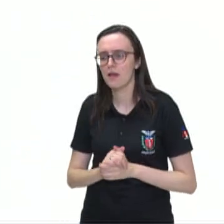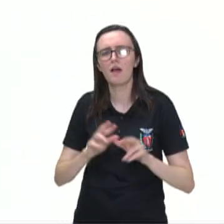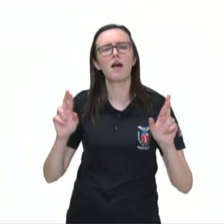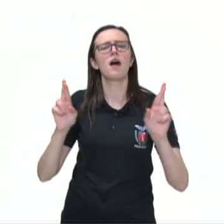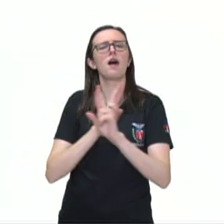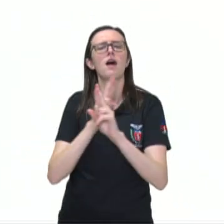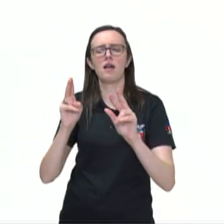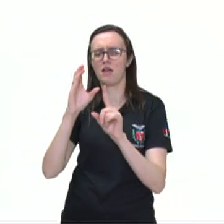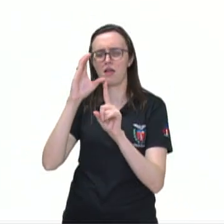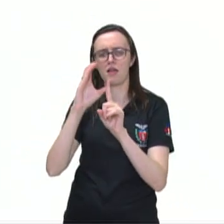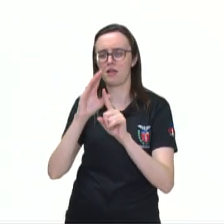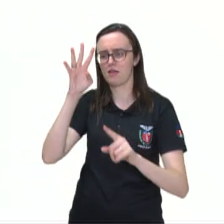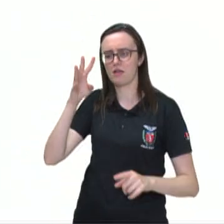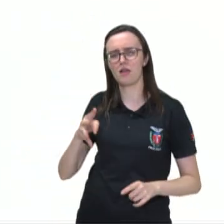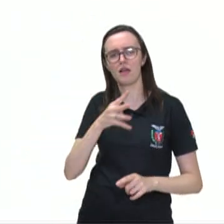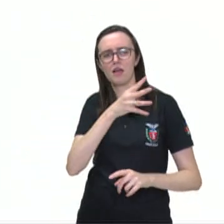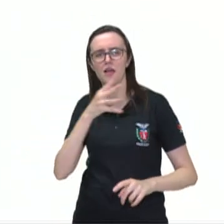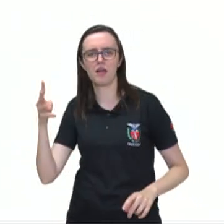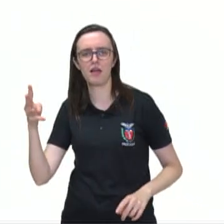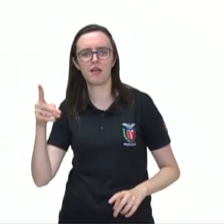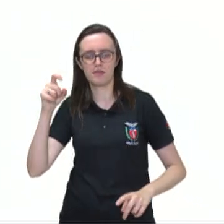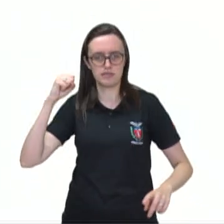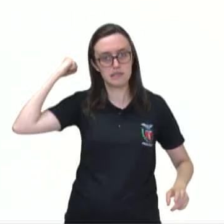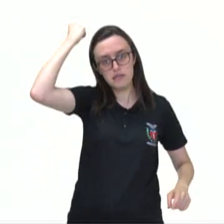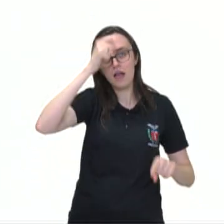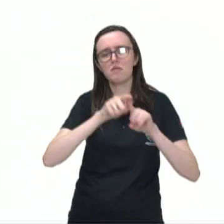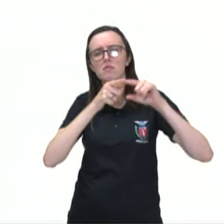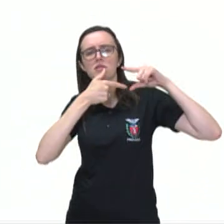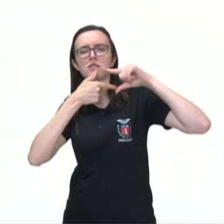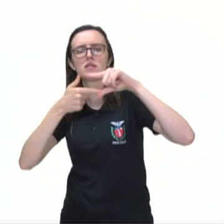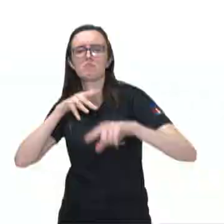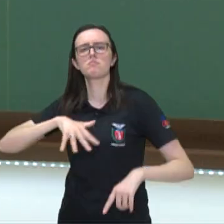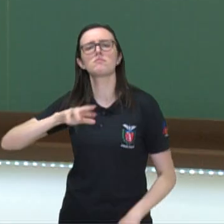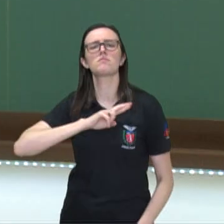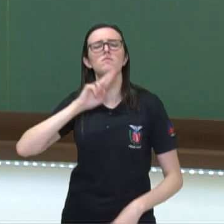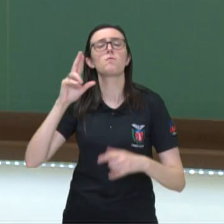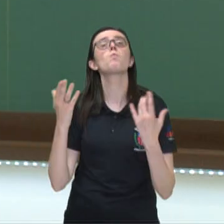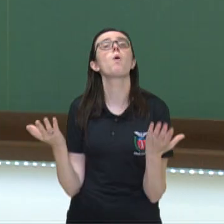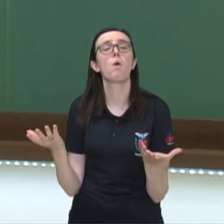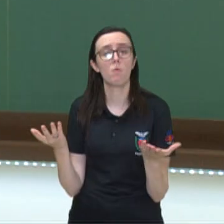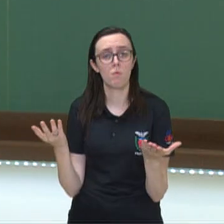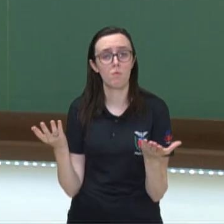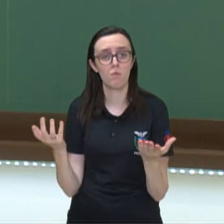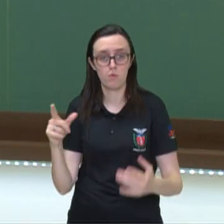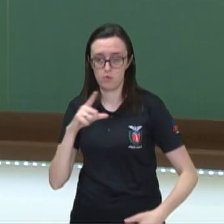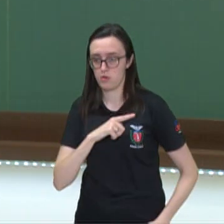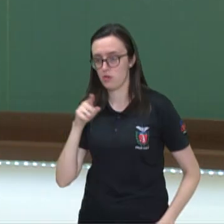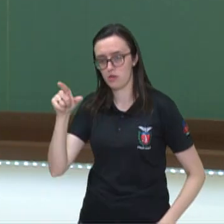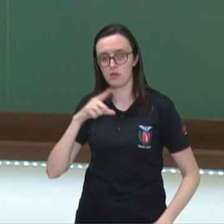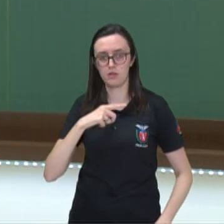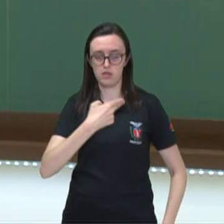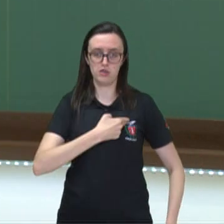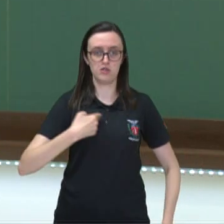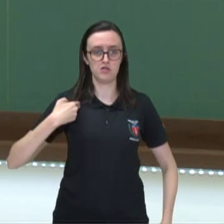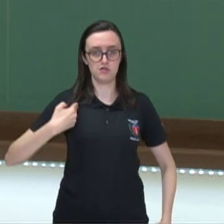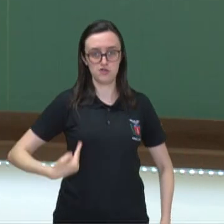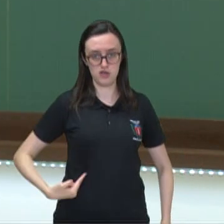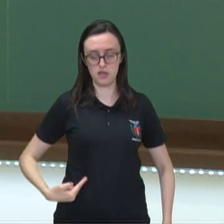entre os calendários sagrados e as tradições religiosas? Aqui temos um calendário chinês,